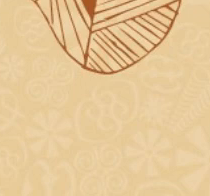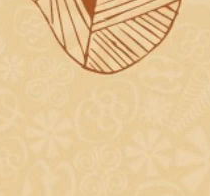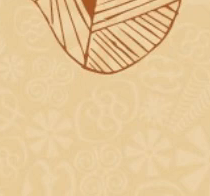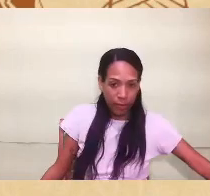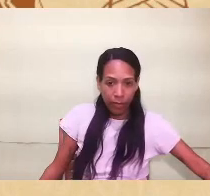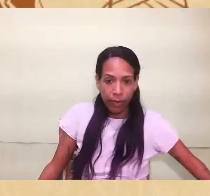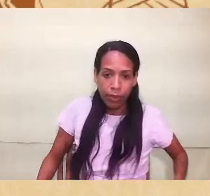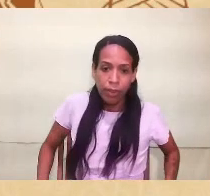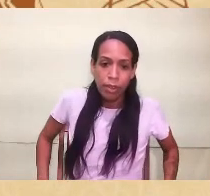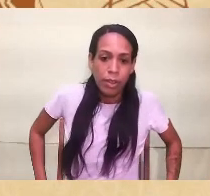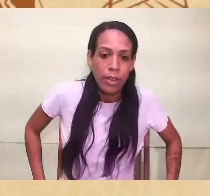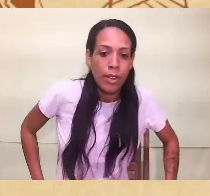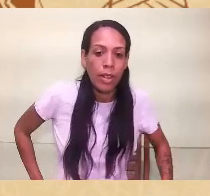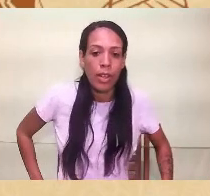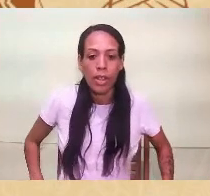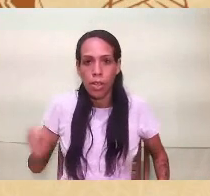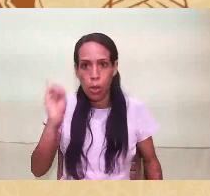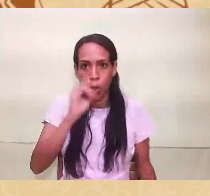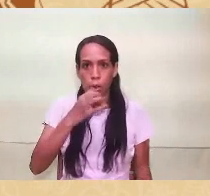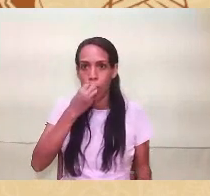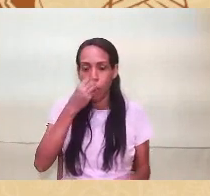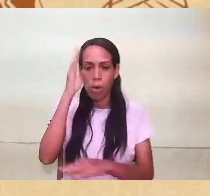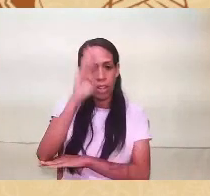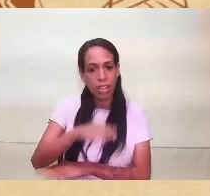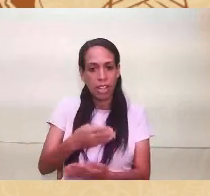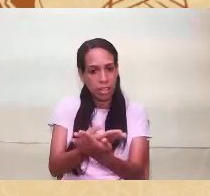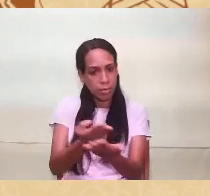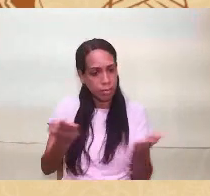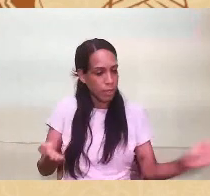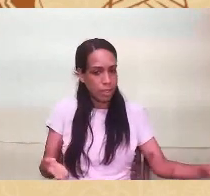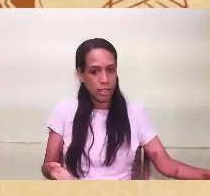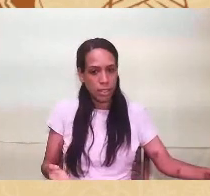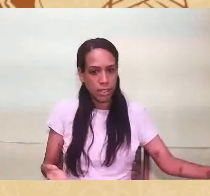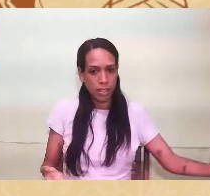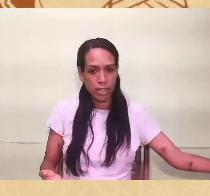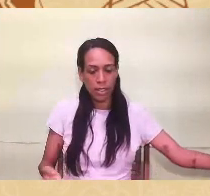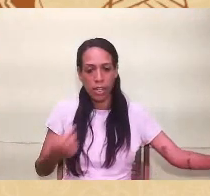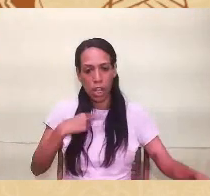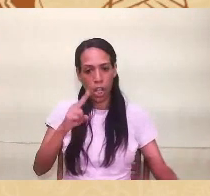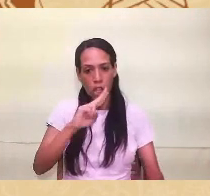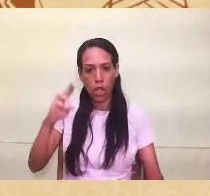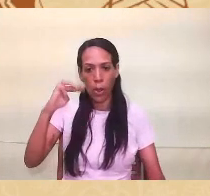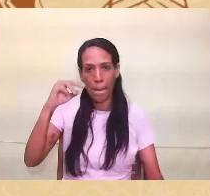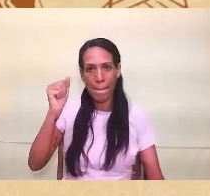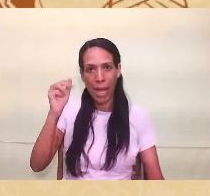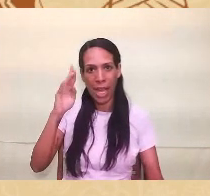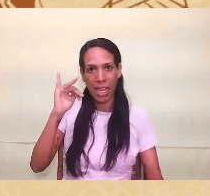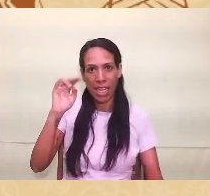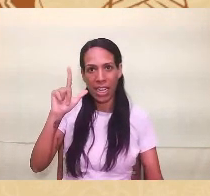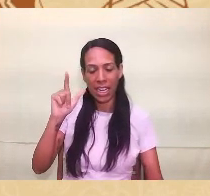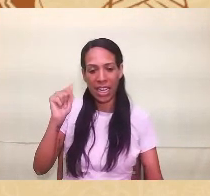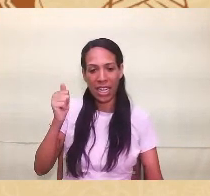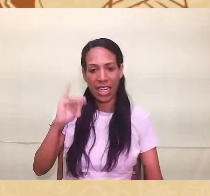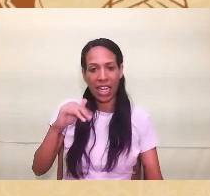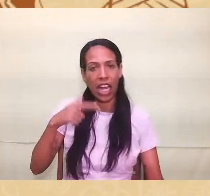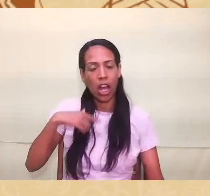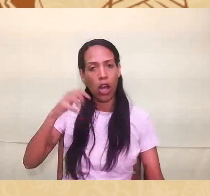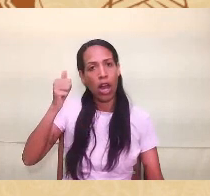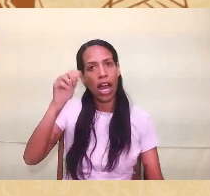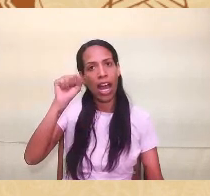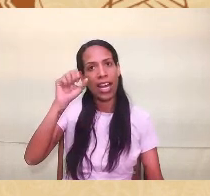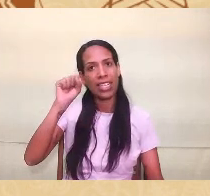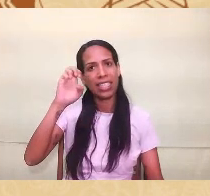Olá, gente. Boa tarde a todas as pessoas presentes. Meu nome é Marília, eu sou assessora do Conselho Federal